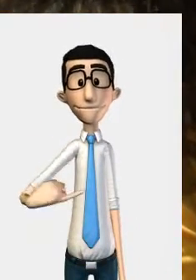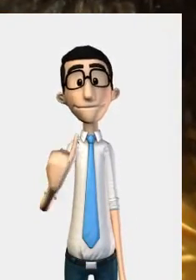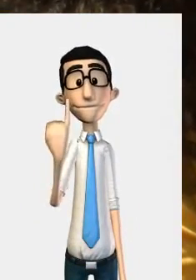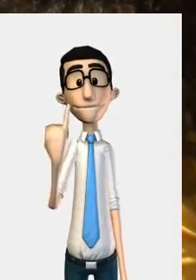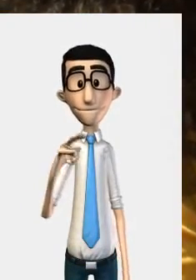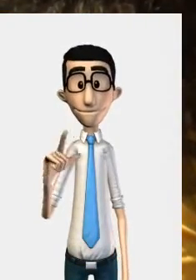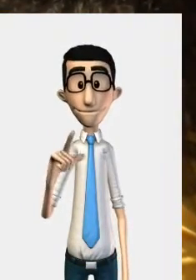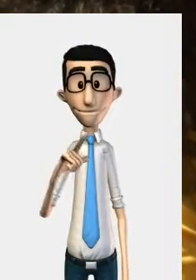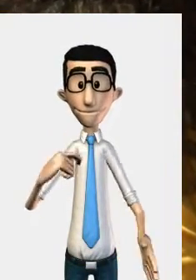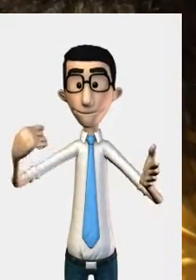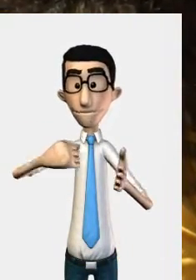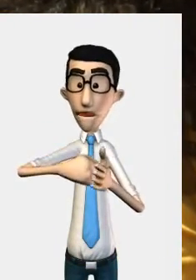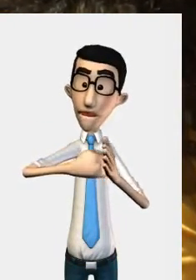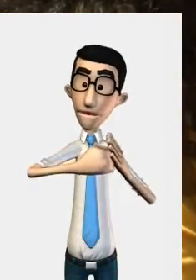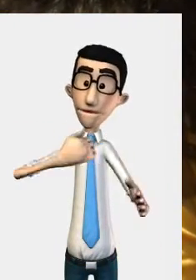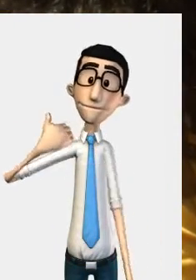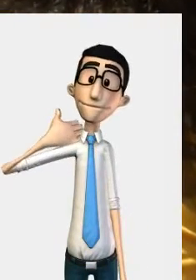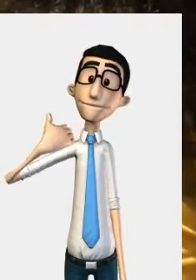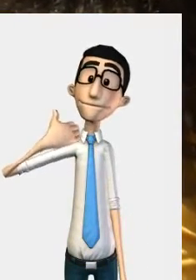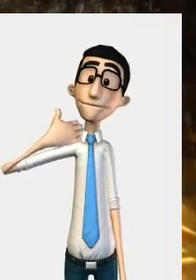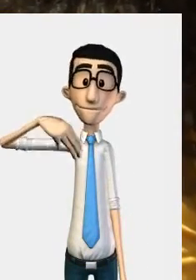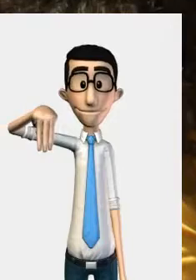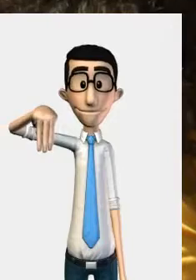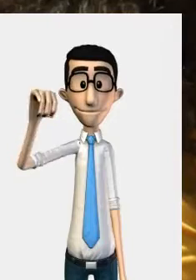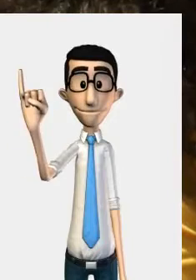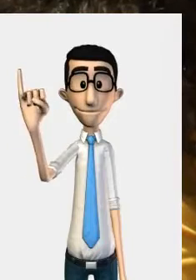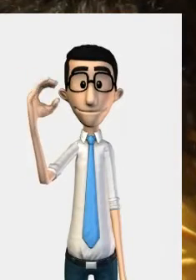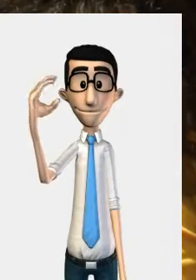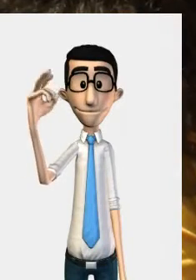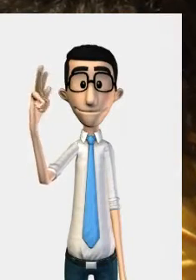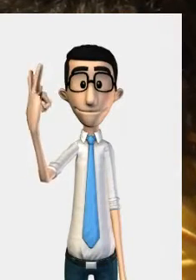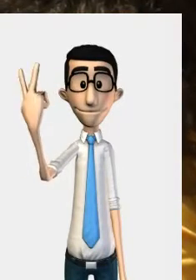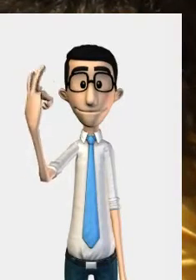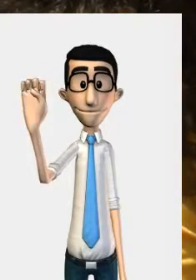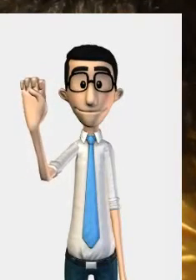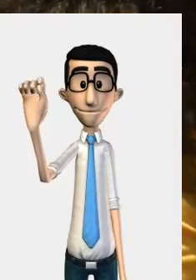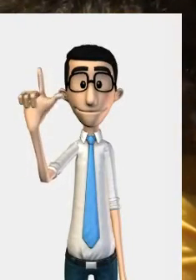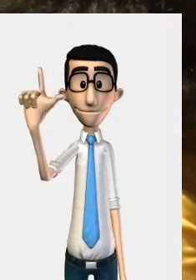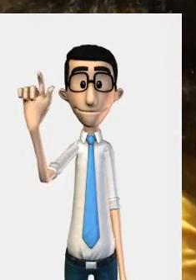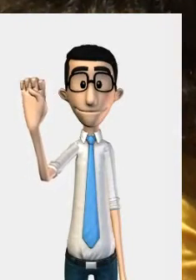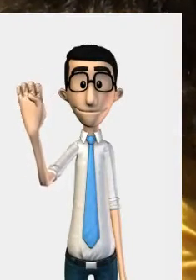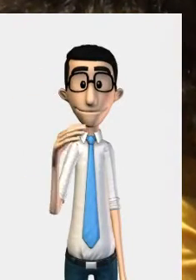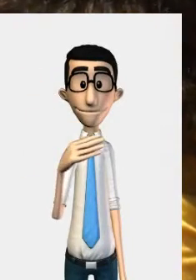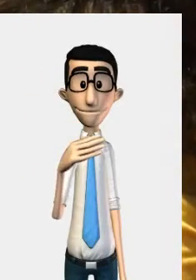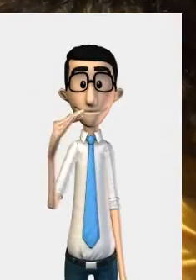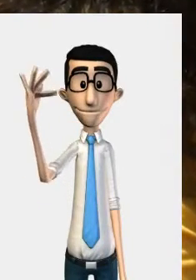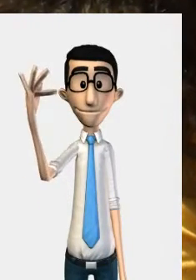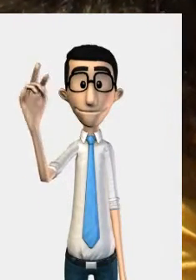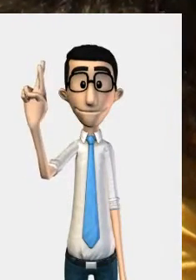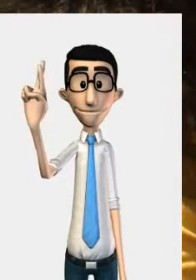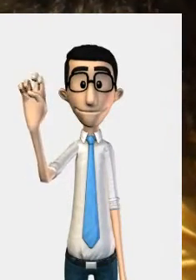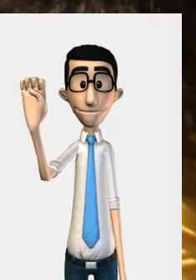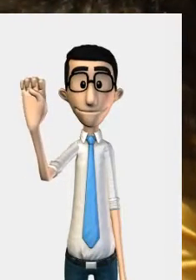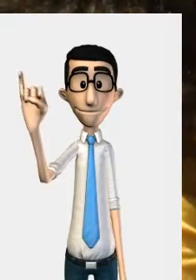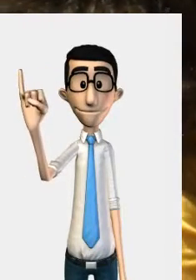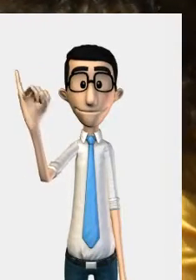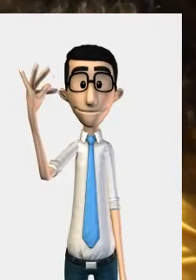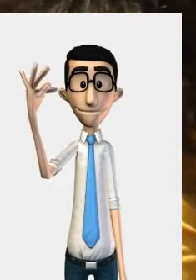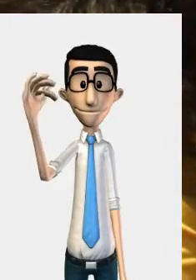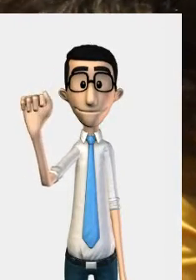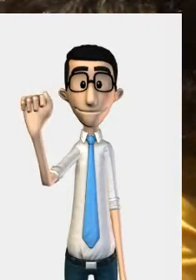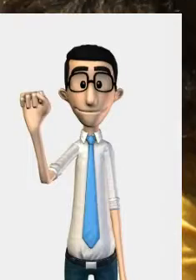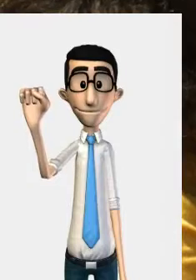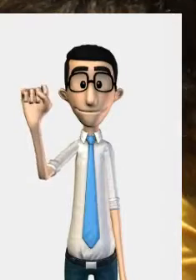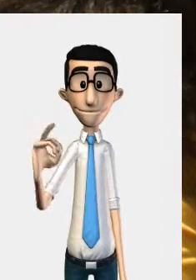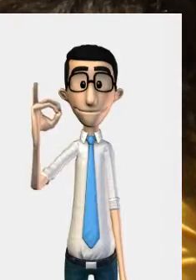pronta para atender uma demanda minha. Então a gente usa como, isso é bem visto, sim, dentro